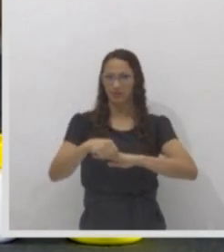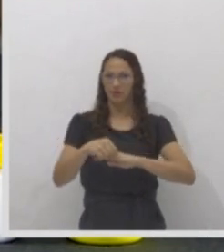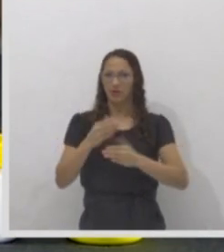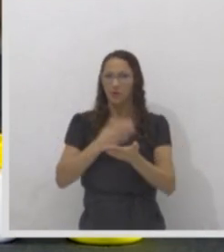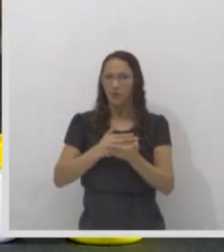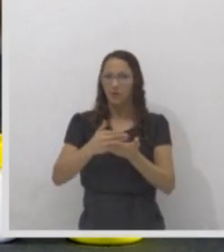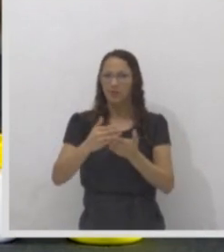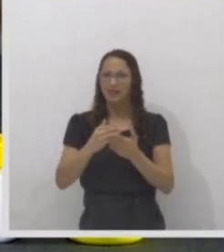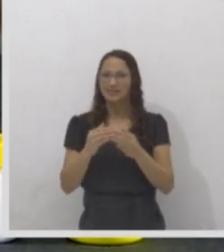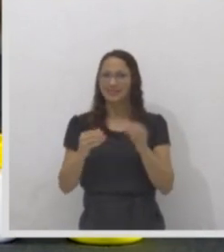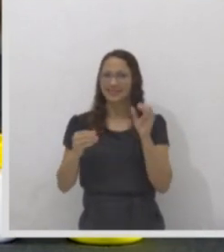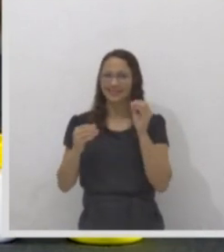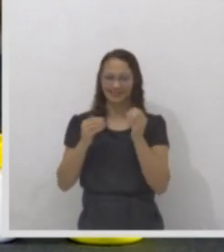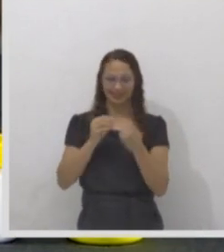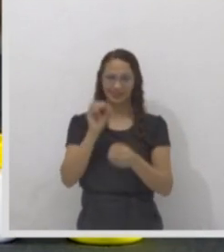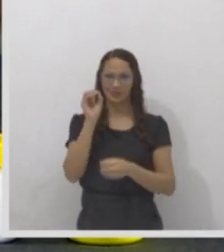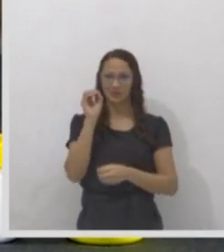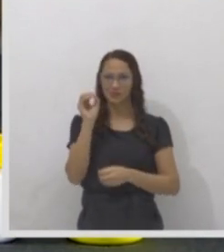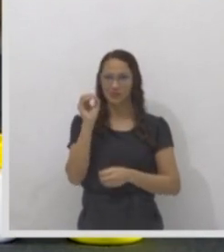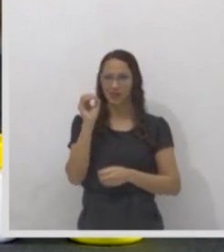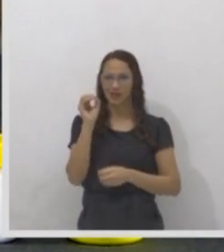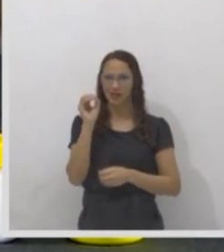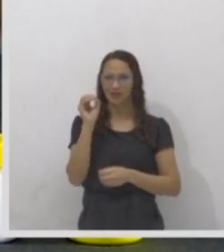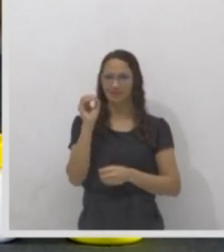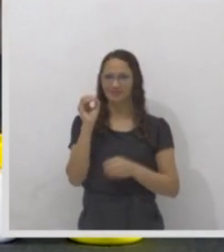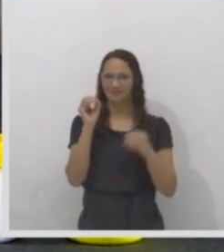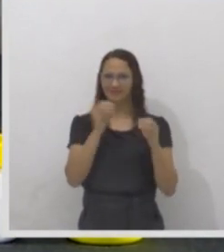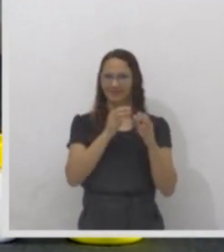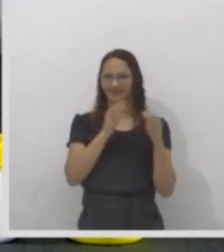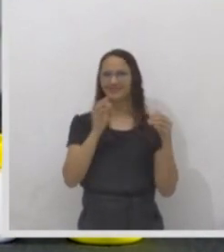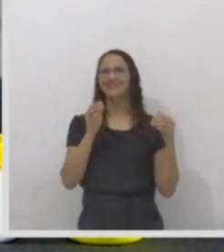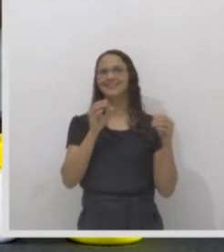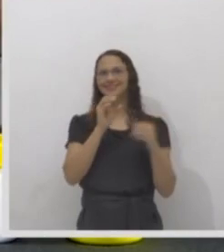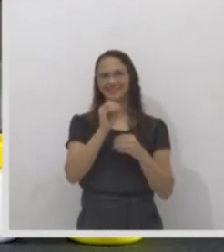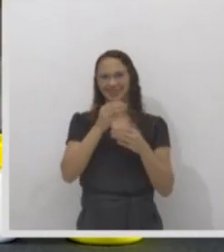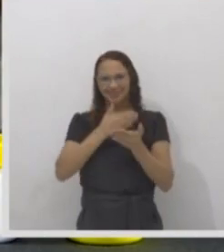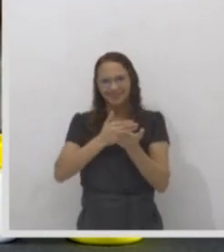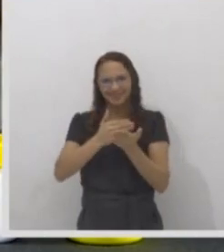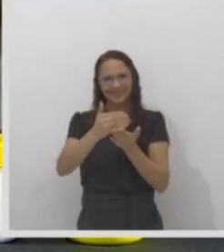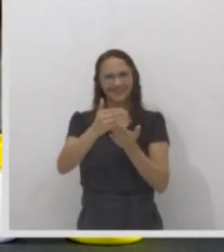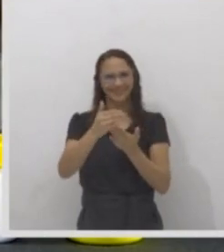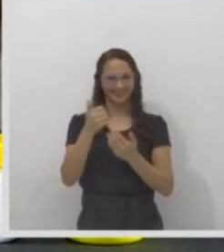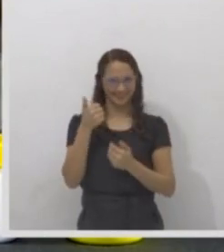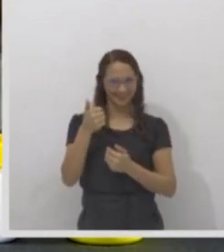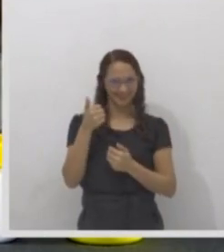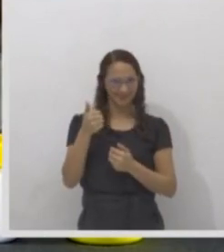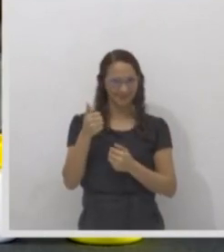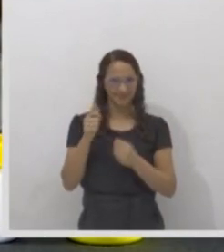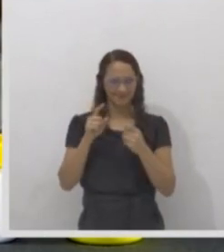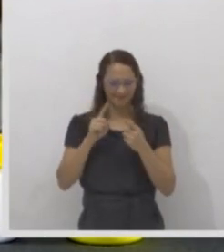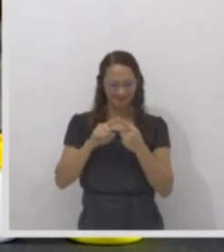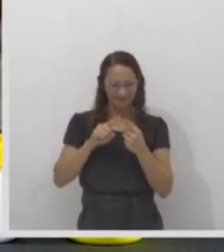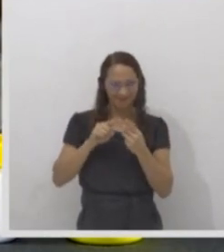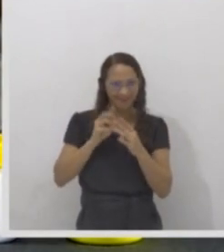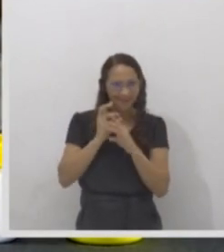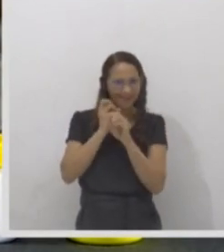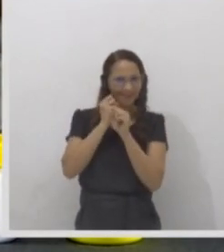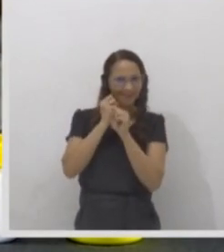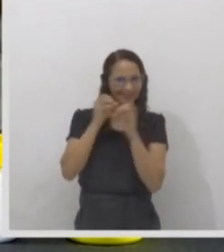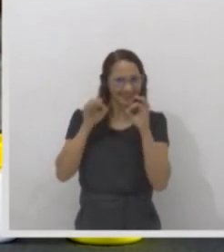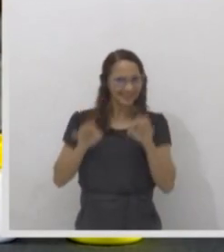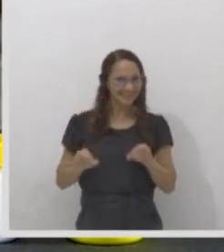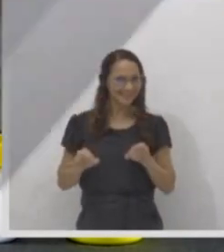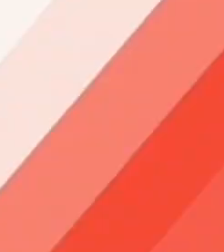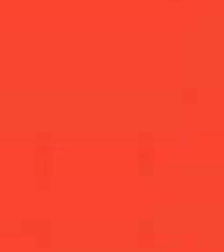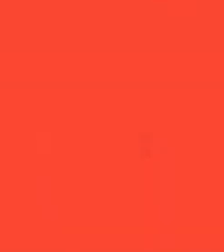Não vai contar a partir do 1, porque vai dar uma conta errada. E aí a gente tem que fazer certinho para que o nosso avião ganhe estabilidade